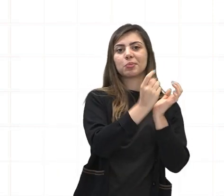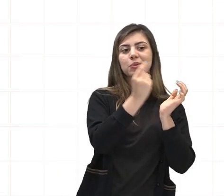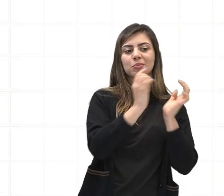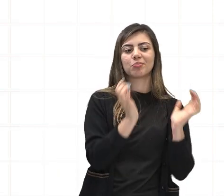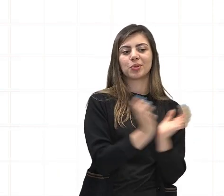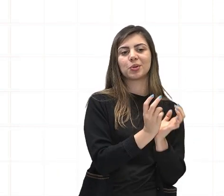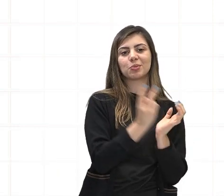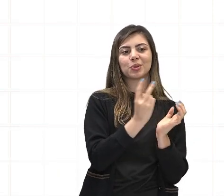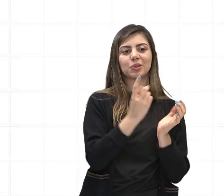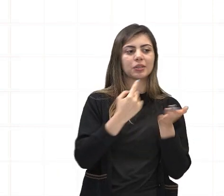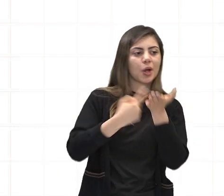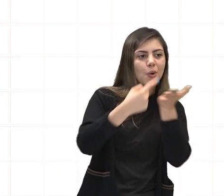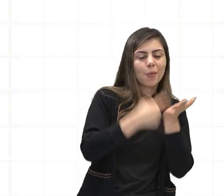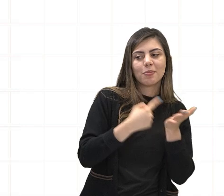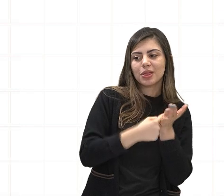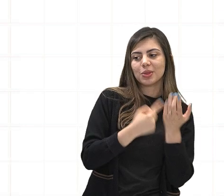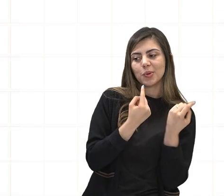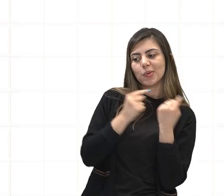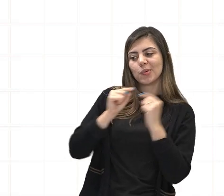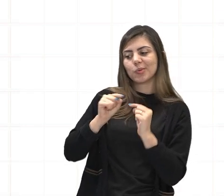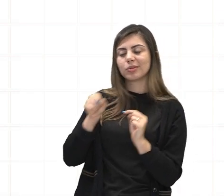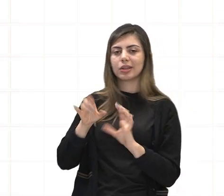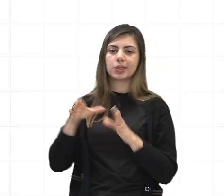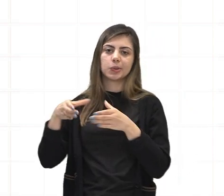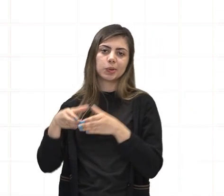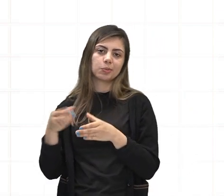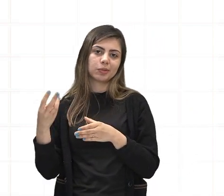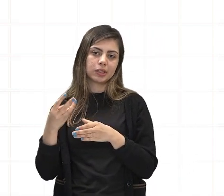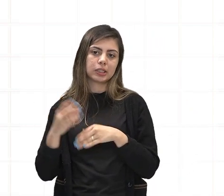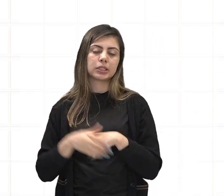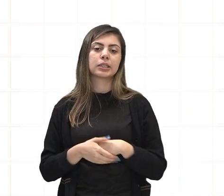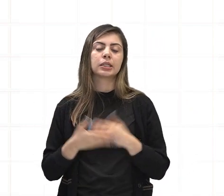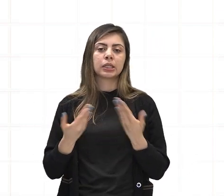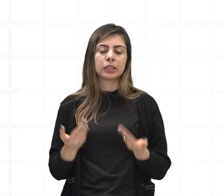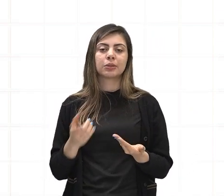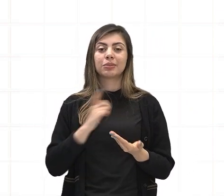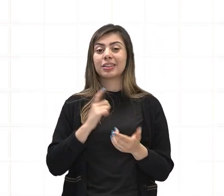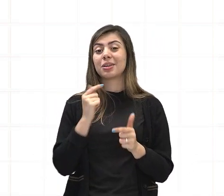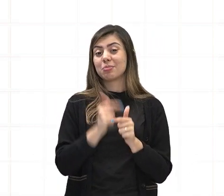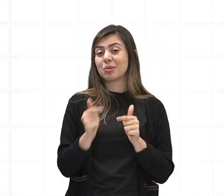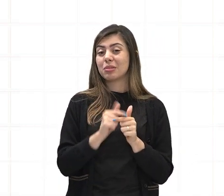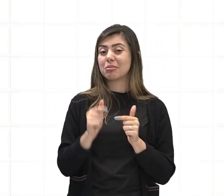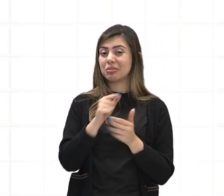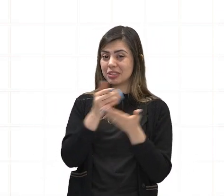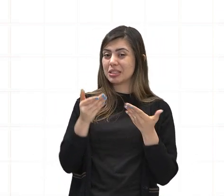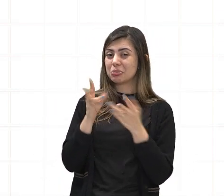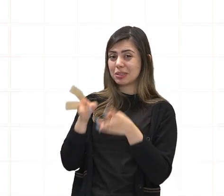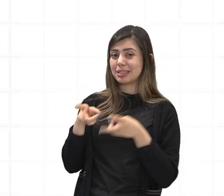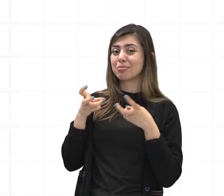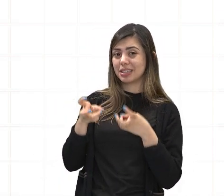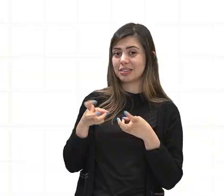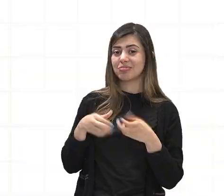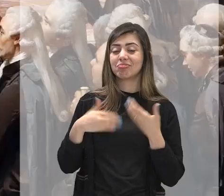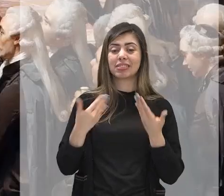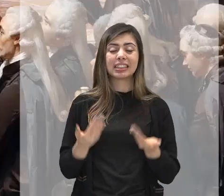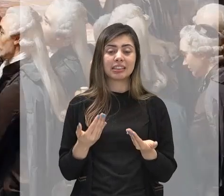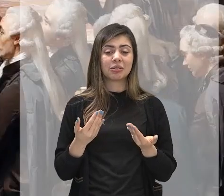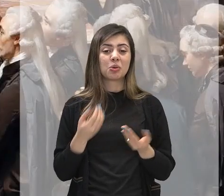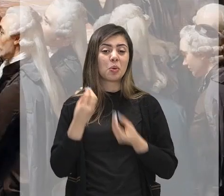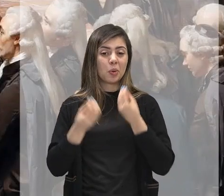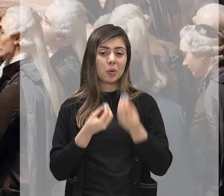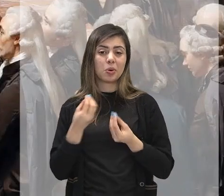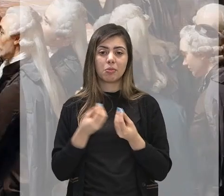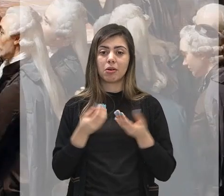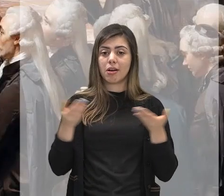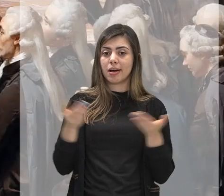para derrotar o terceiro estado. Então nós temos um grande problema aí, não é? Então aqui, ó,